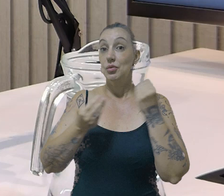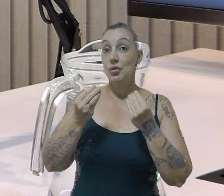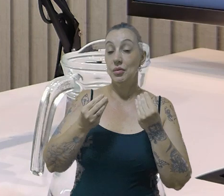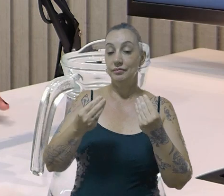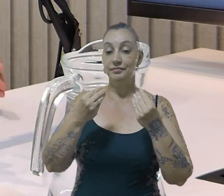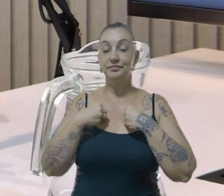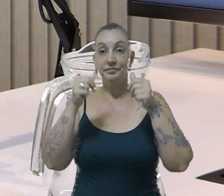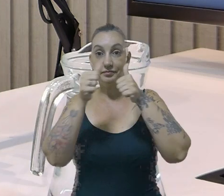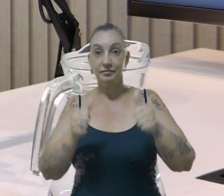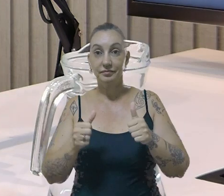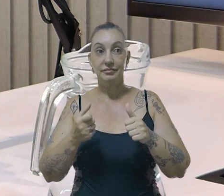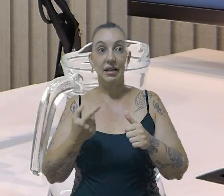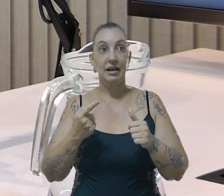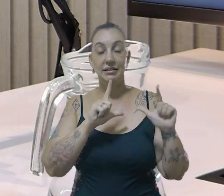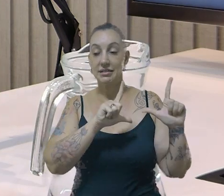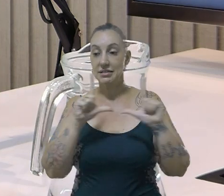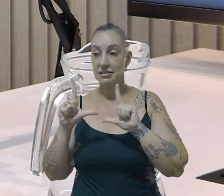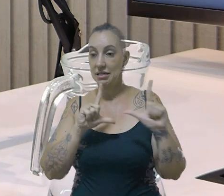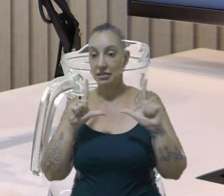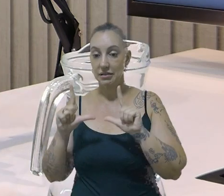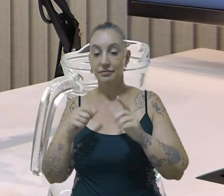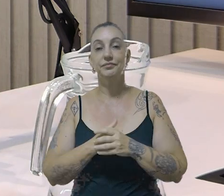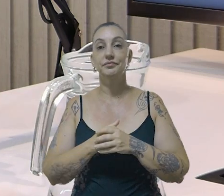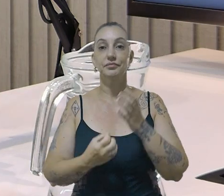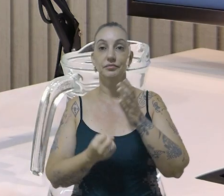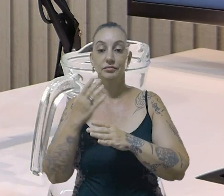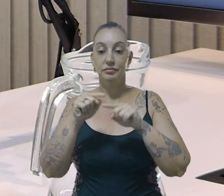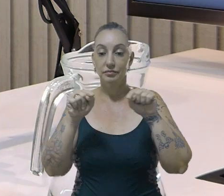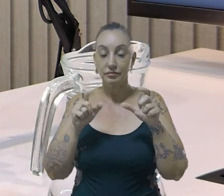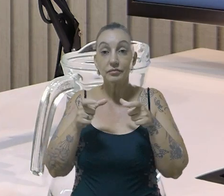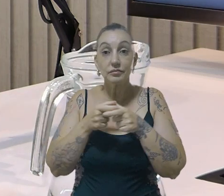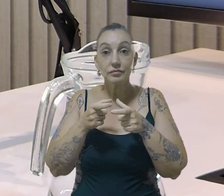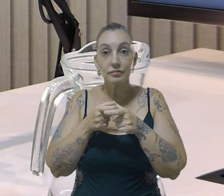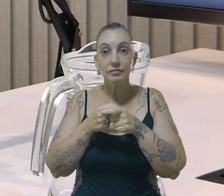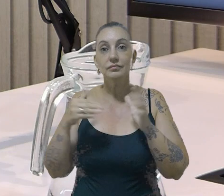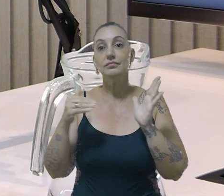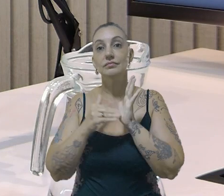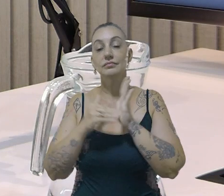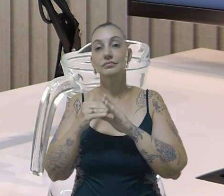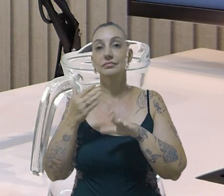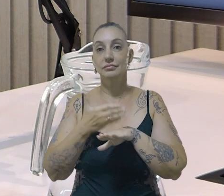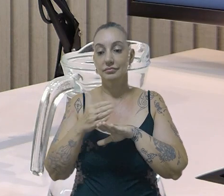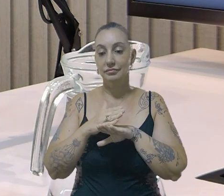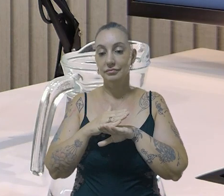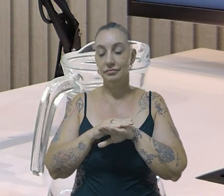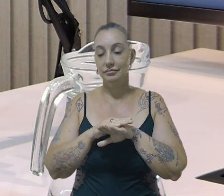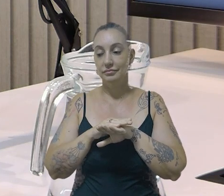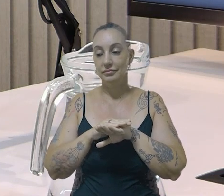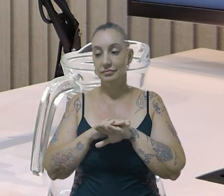estética para cada cena eh a gente estreou num espaço super Então eu tinha uma limitação técnica gigantesca